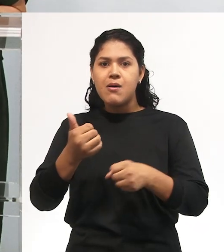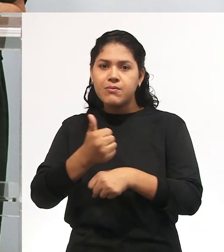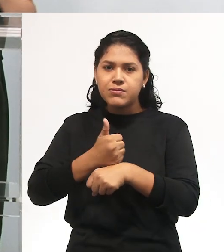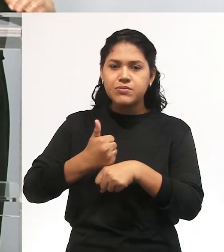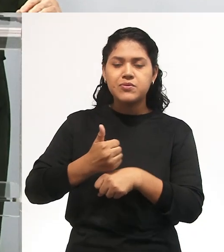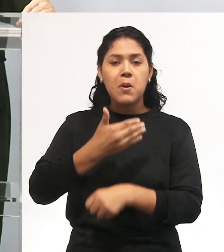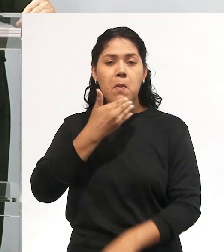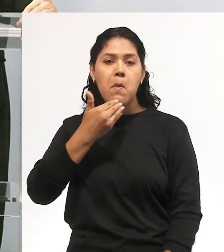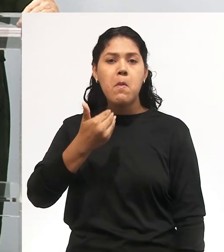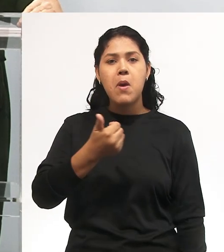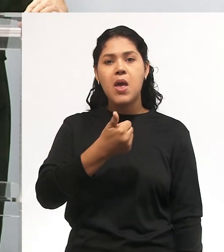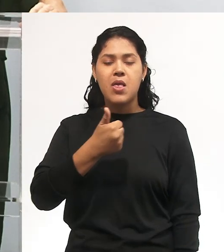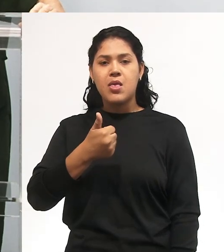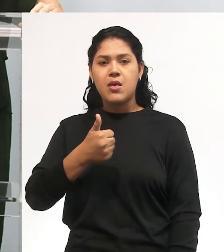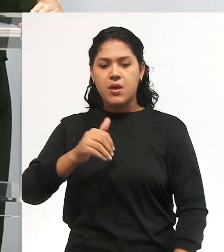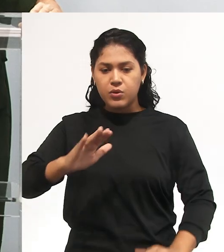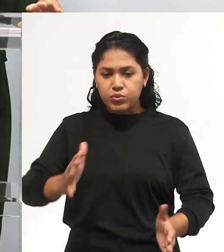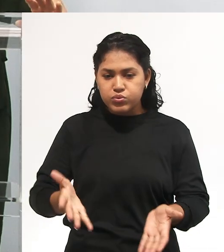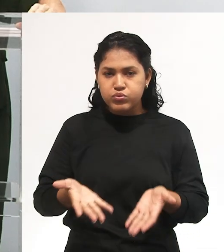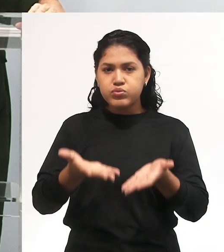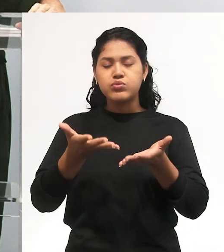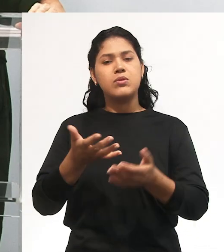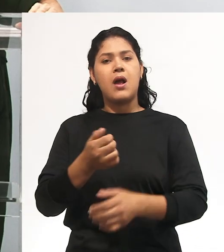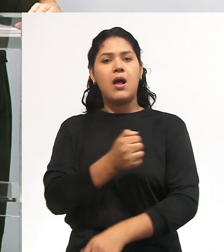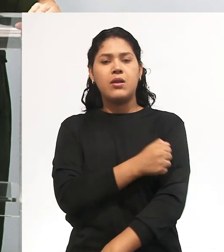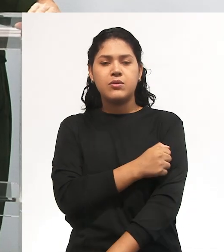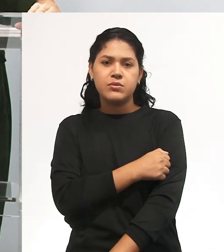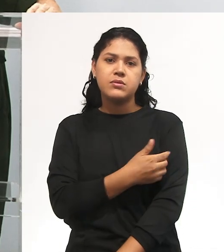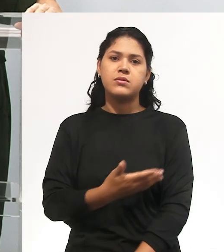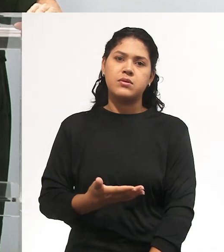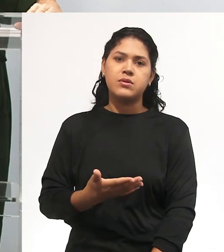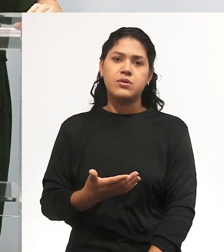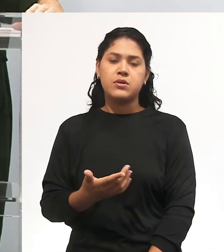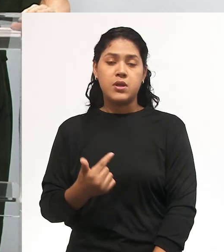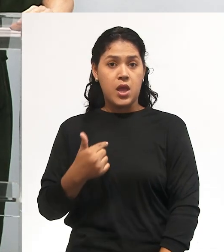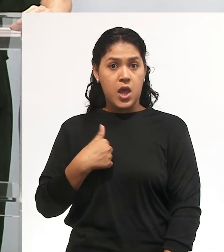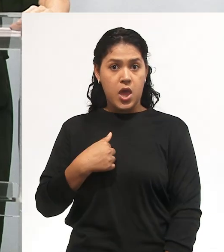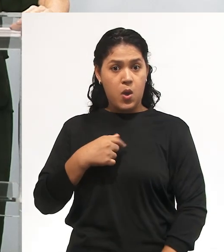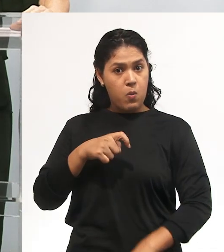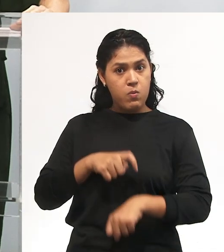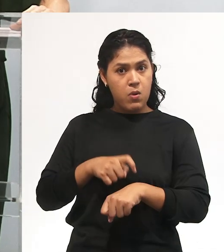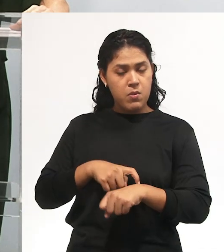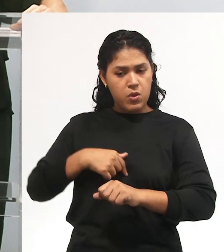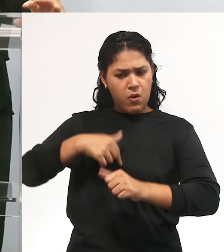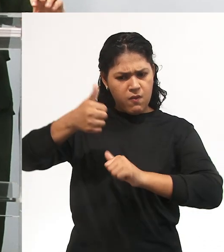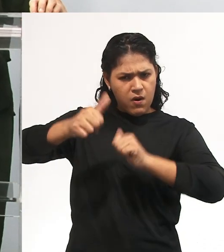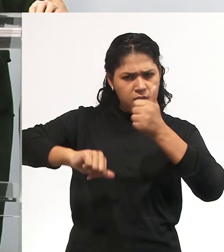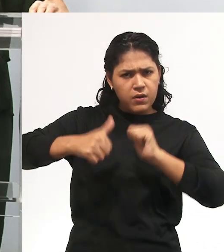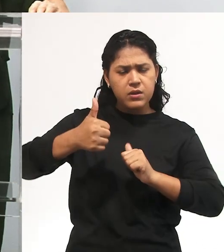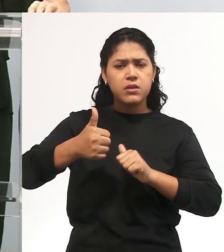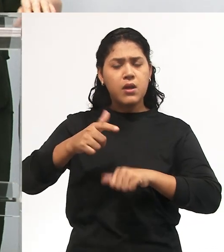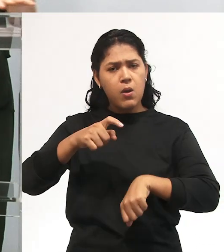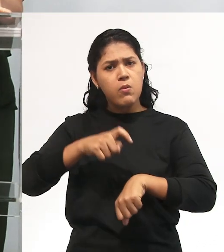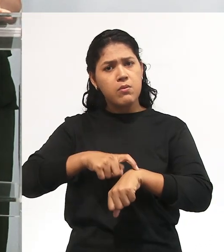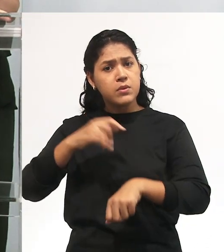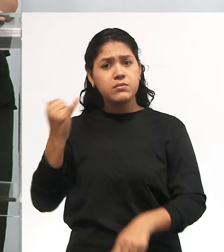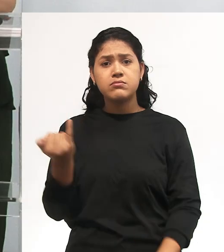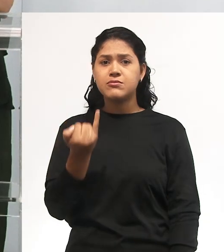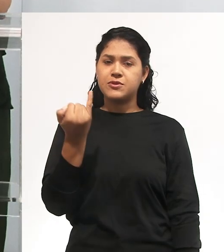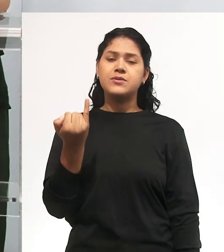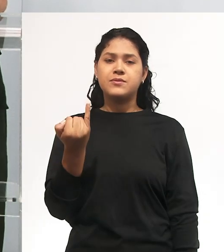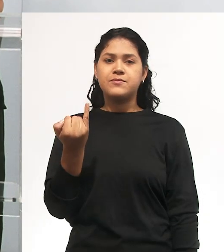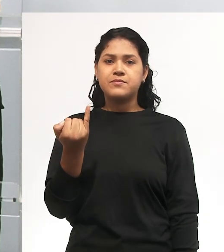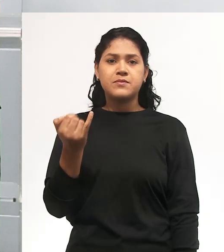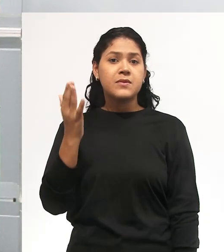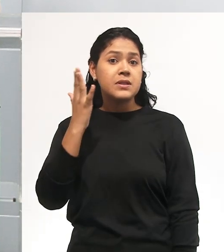justamente quando eu vou atuar no processo avaliativo desse aluno, quando eu vou avaliar o meu aluno, que